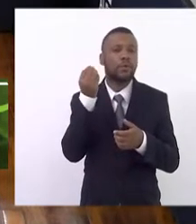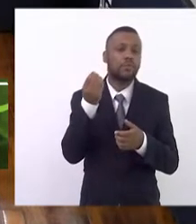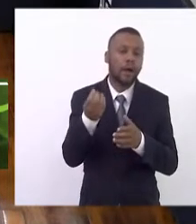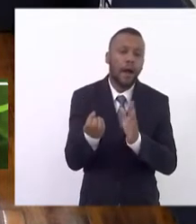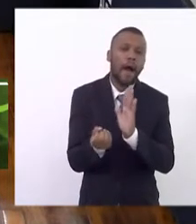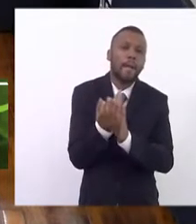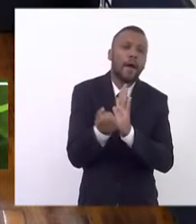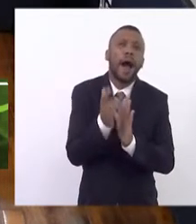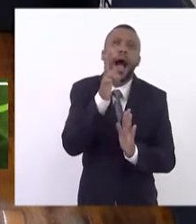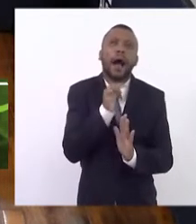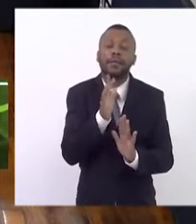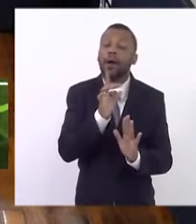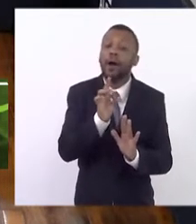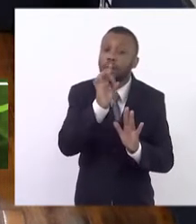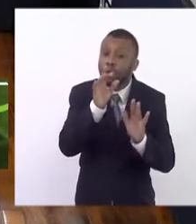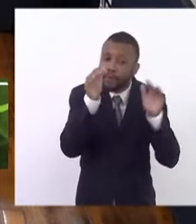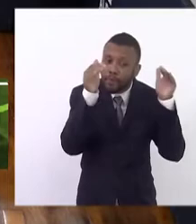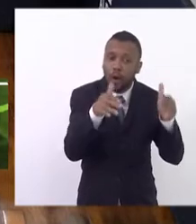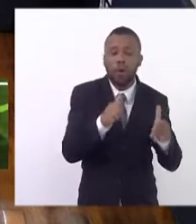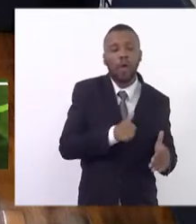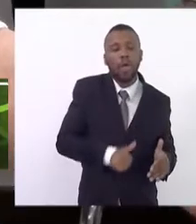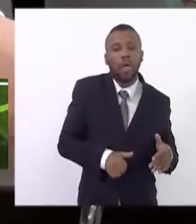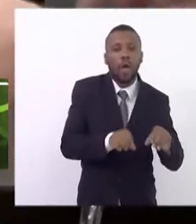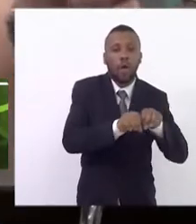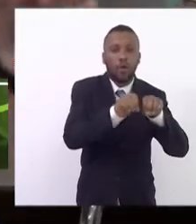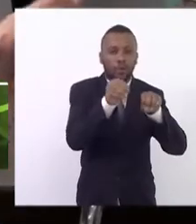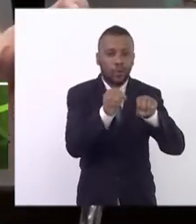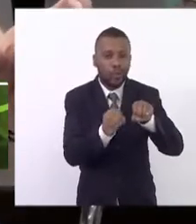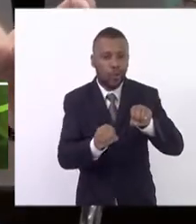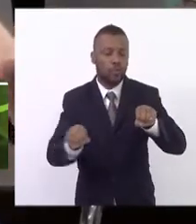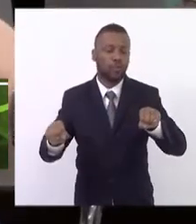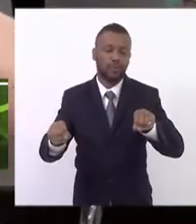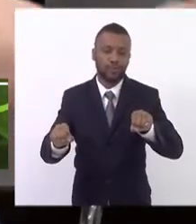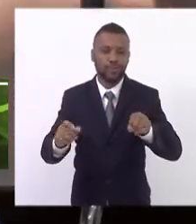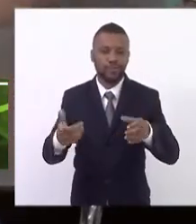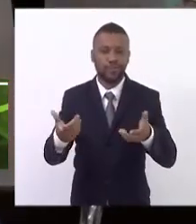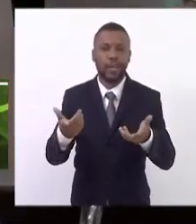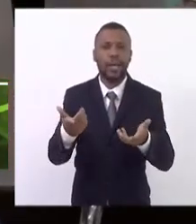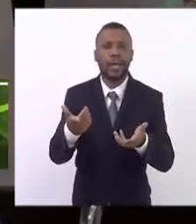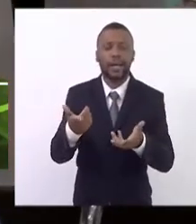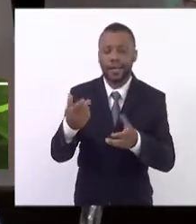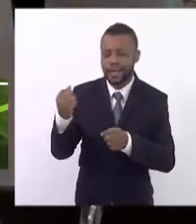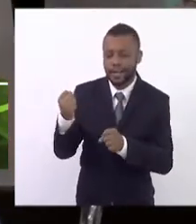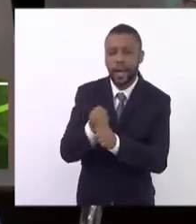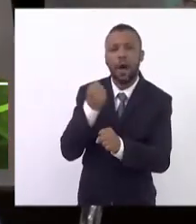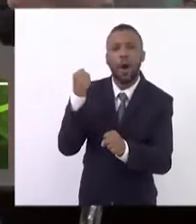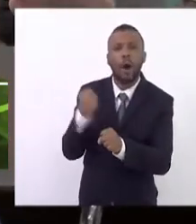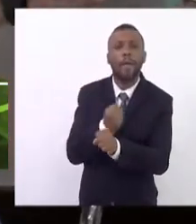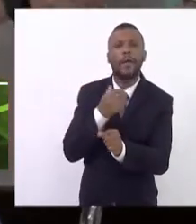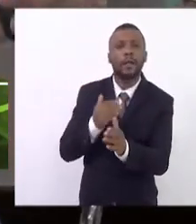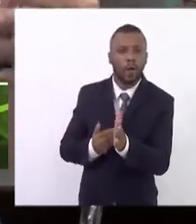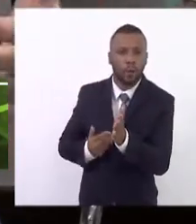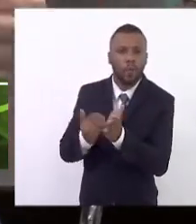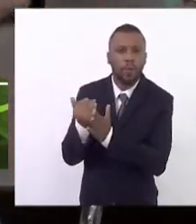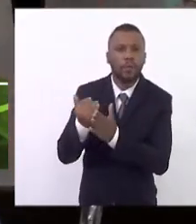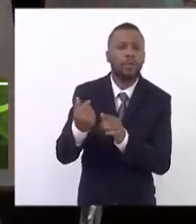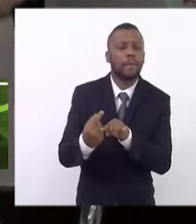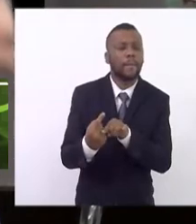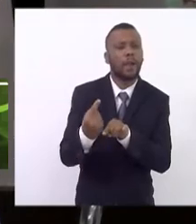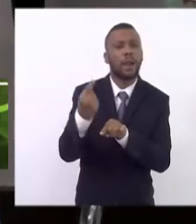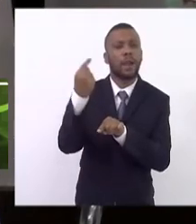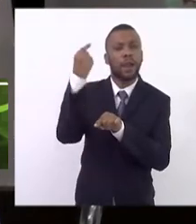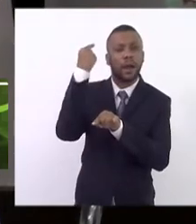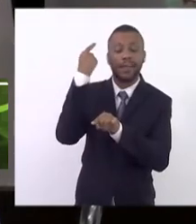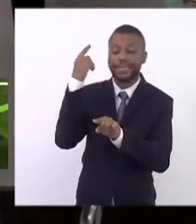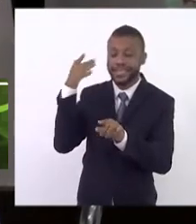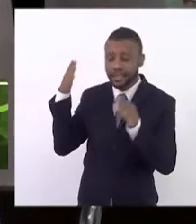Só esgoto. Só esgoto. É conclusão. Essa obra começou lá atrás, feita